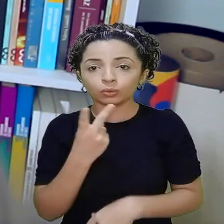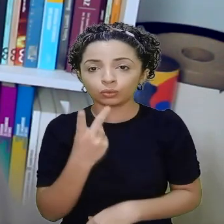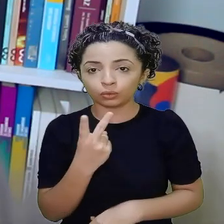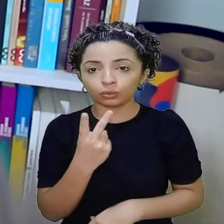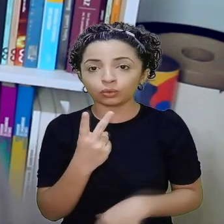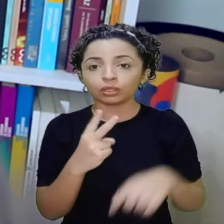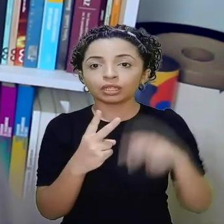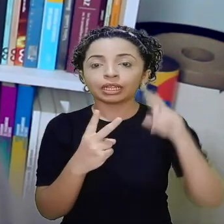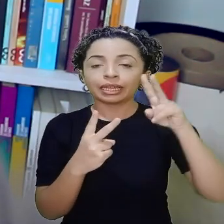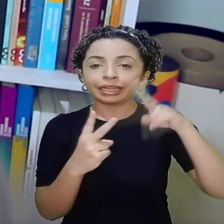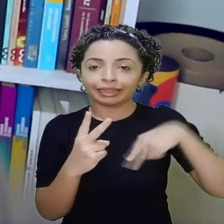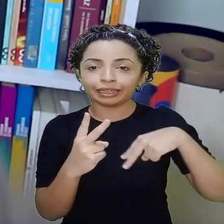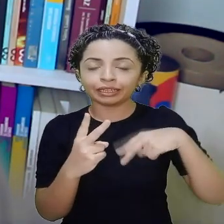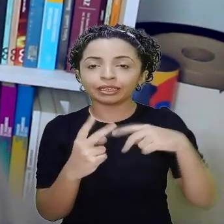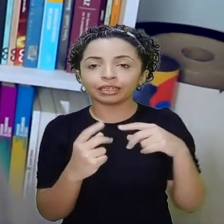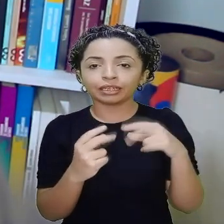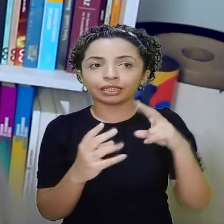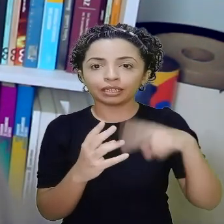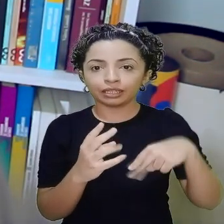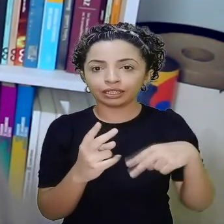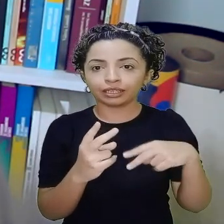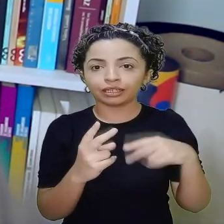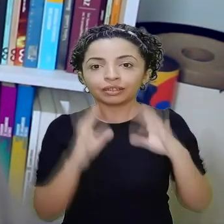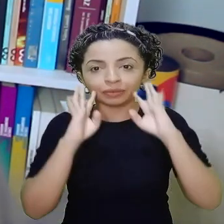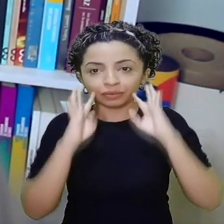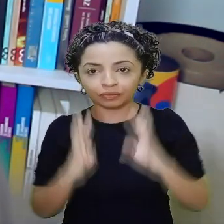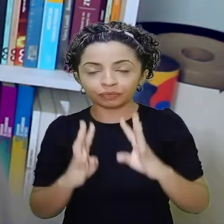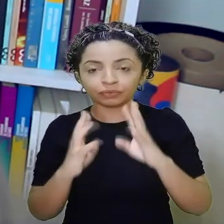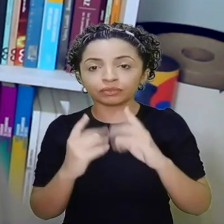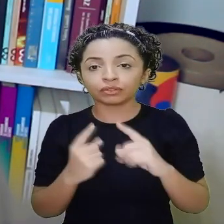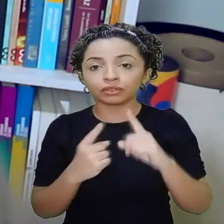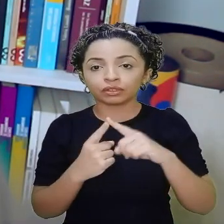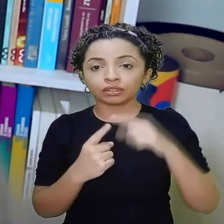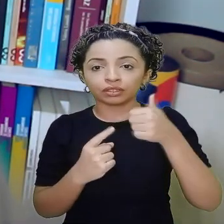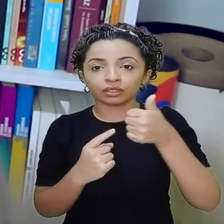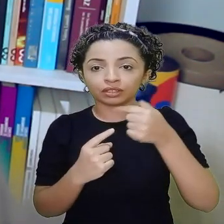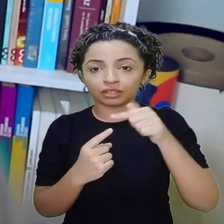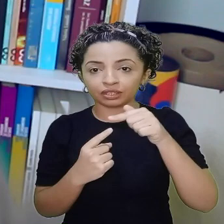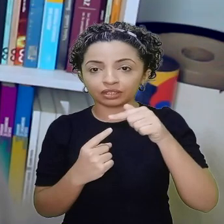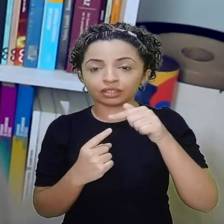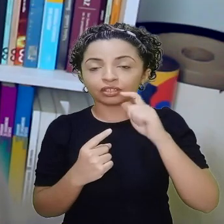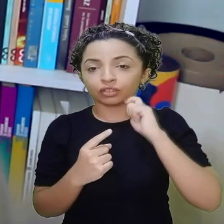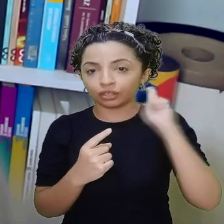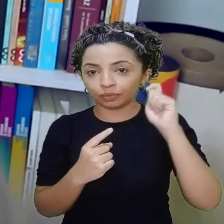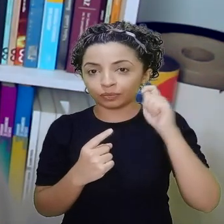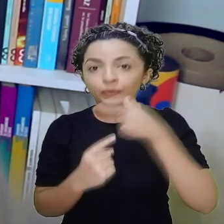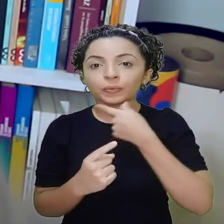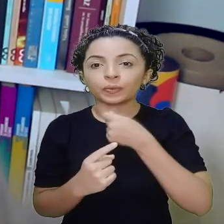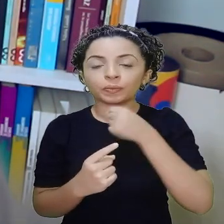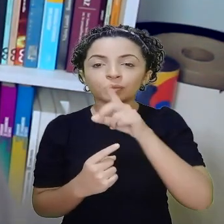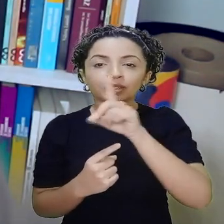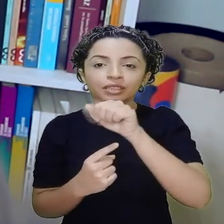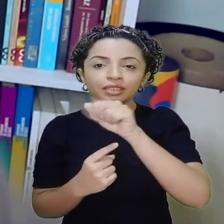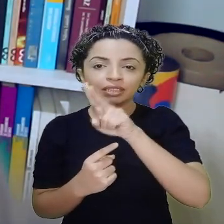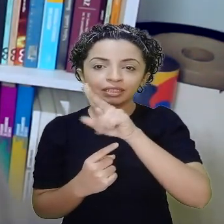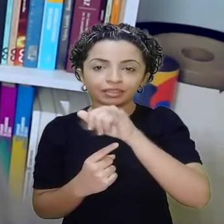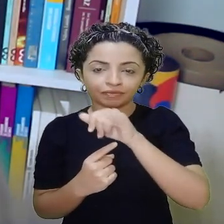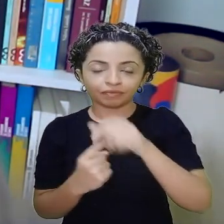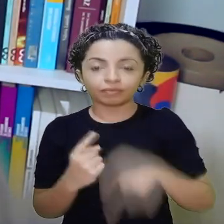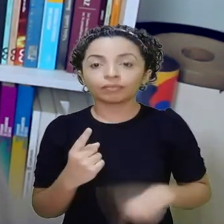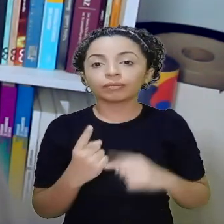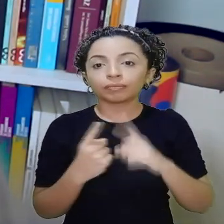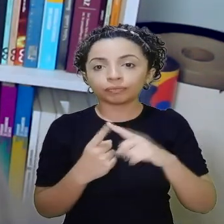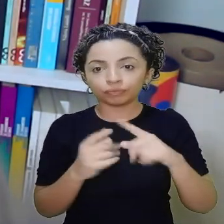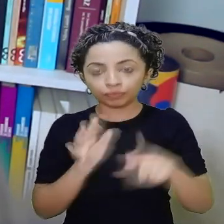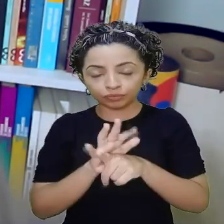antologia. E não comento aqui, mas eu li dois contos. Li, no caso, com dedicação, né? Com